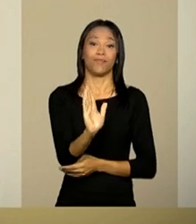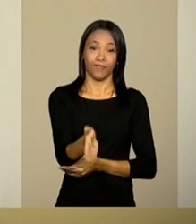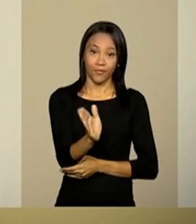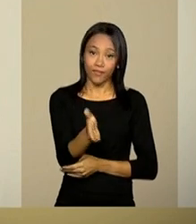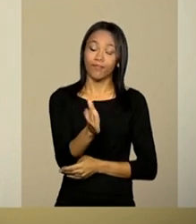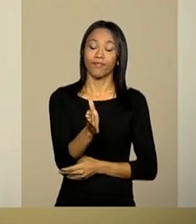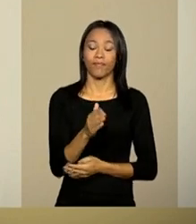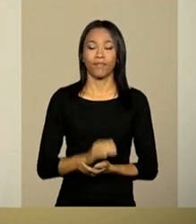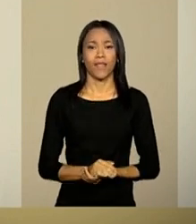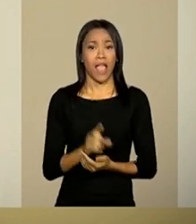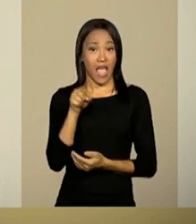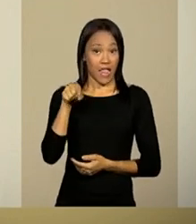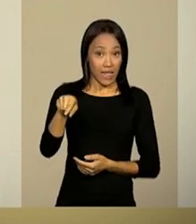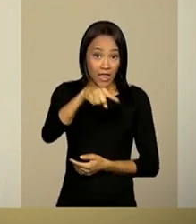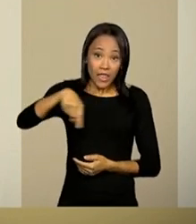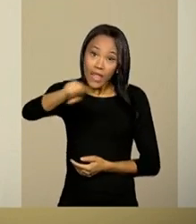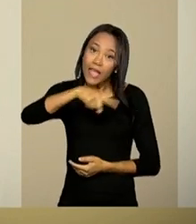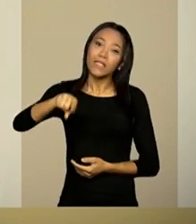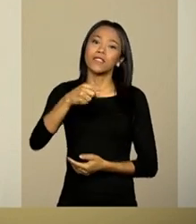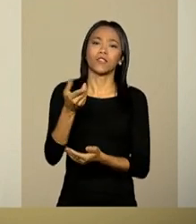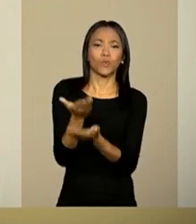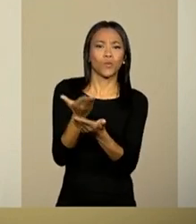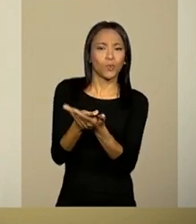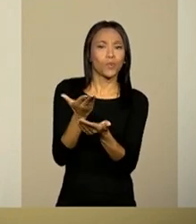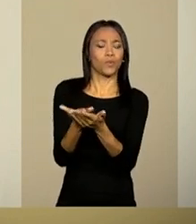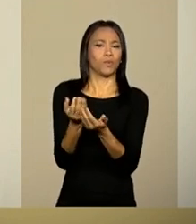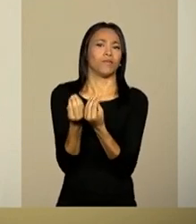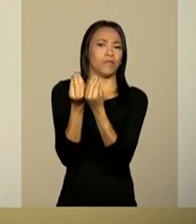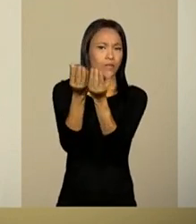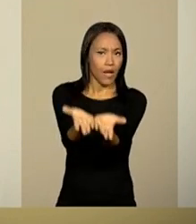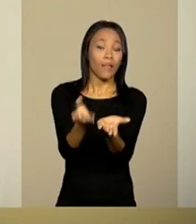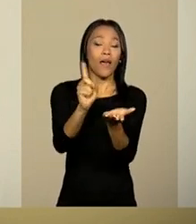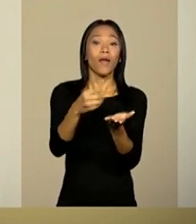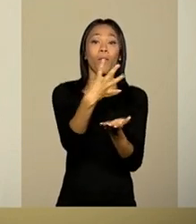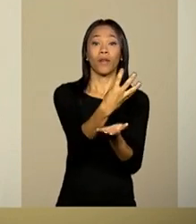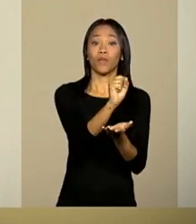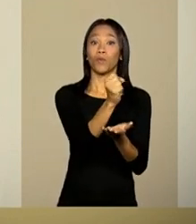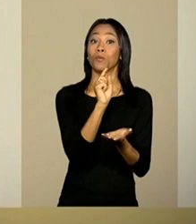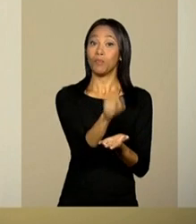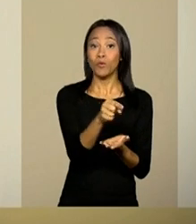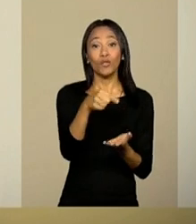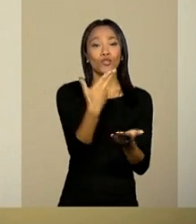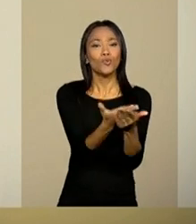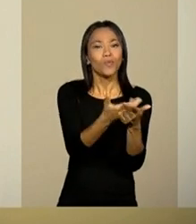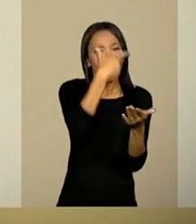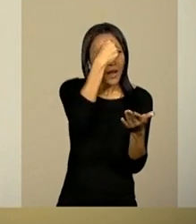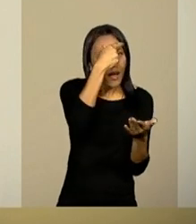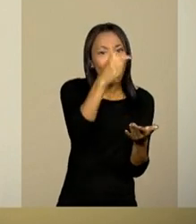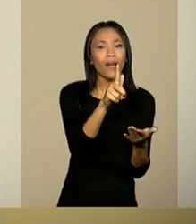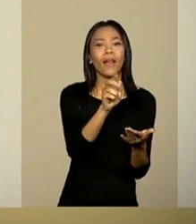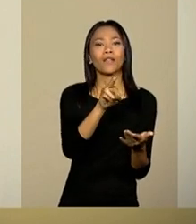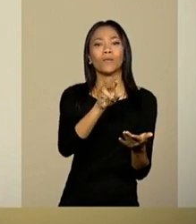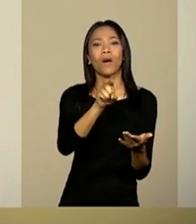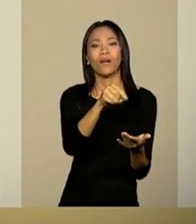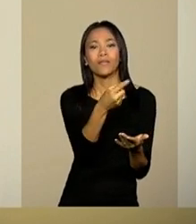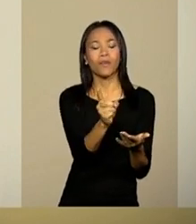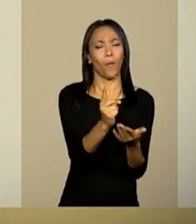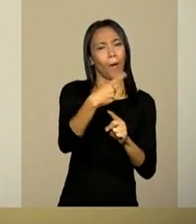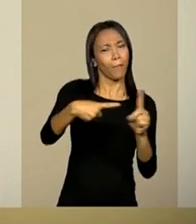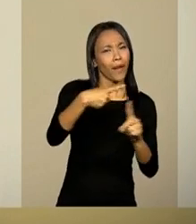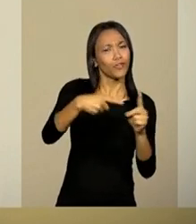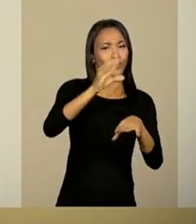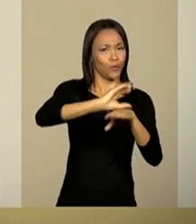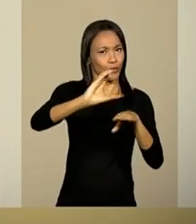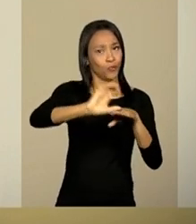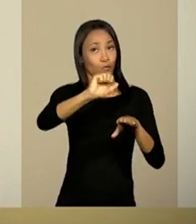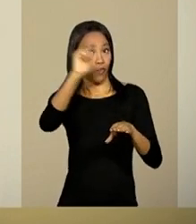60.000 dessas Bolsas 48.000 São para estudantes da graduação para que eles façam uma a parte do seu curso no